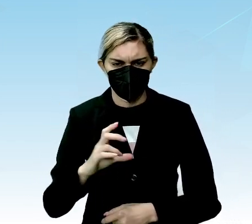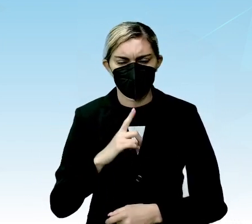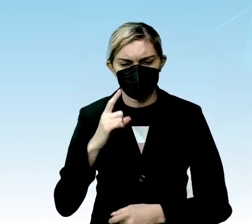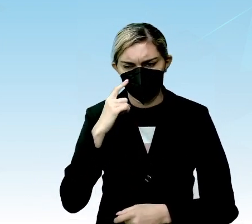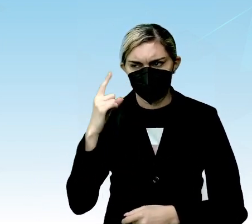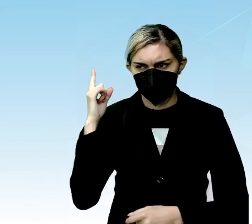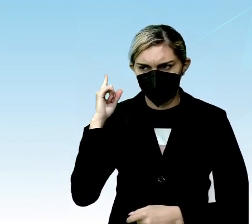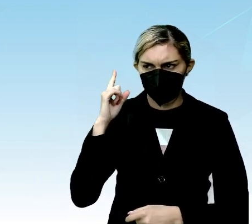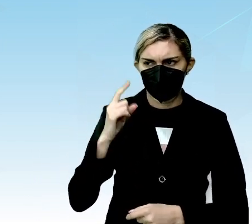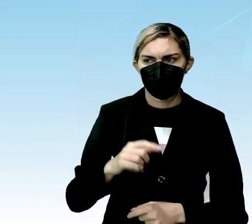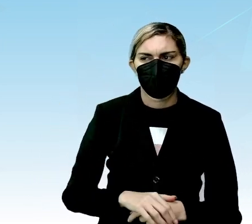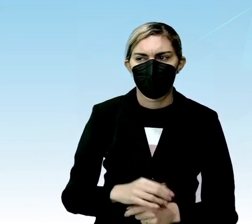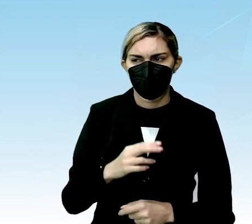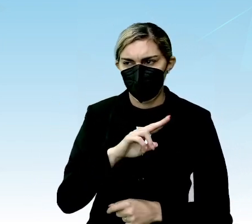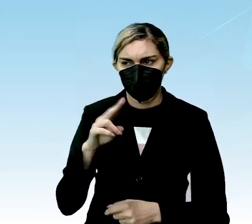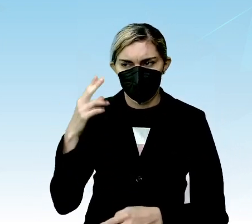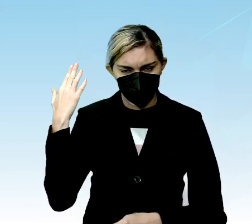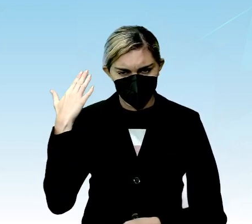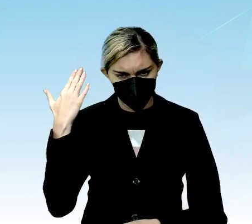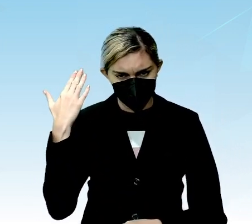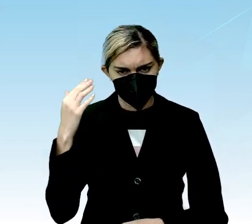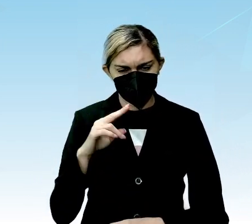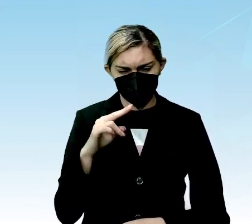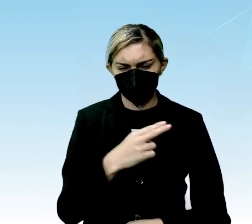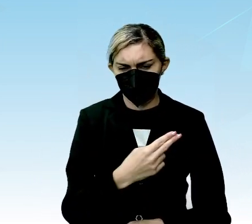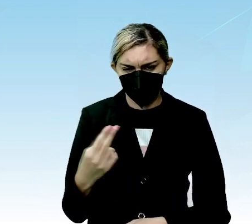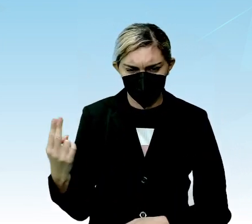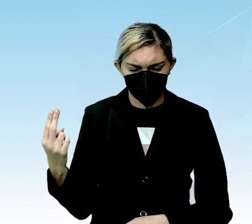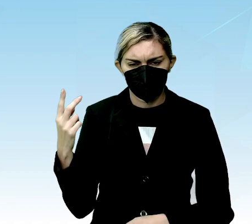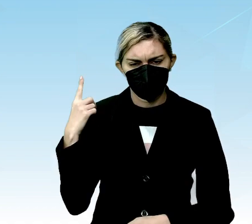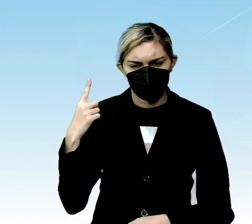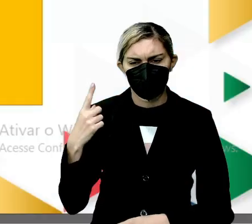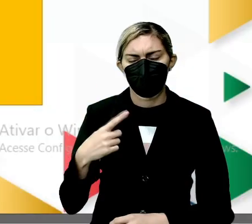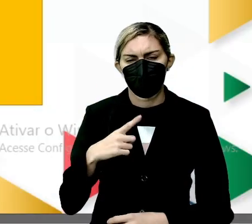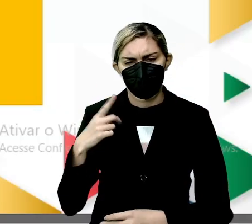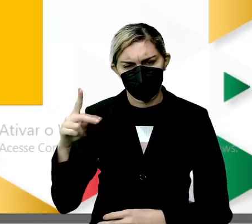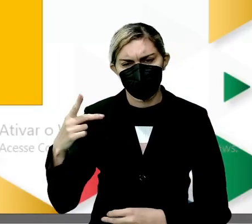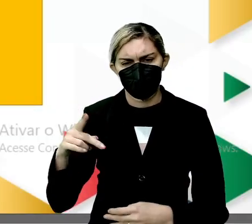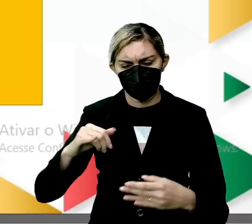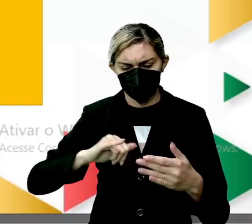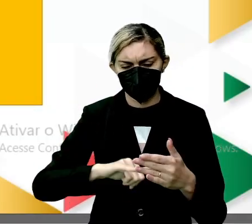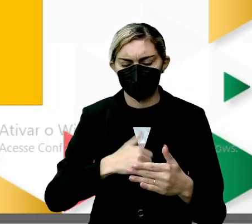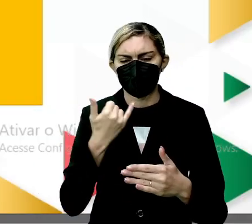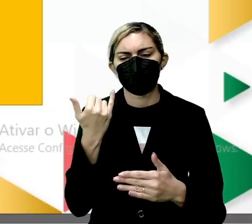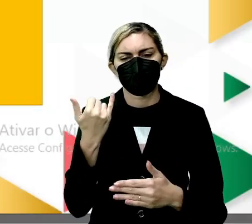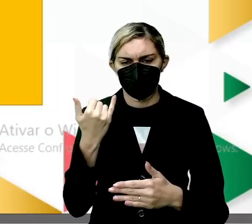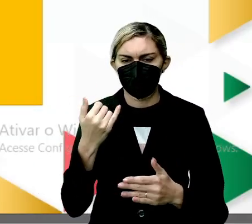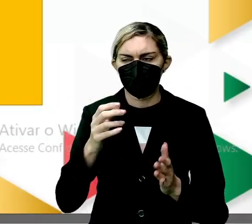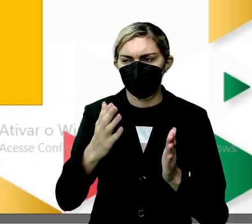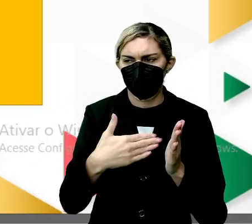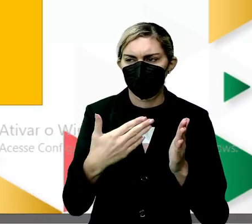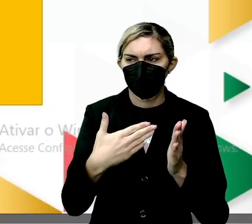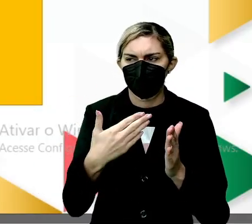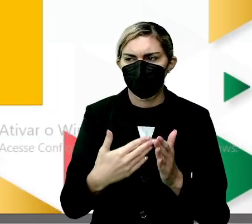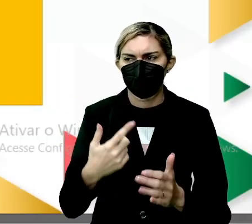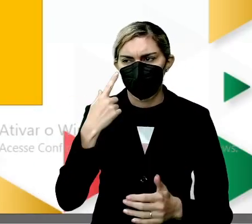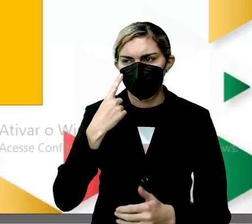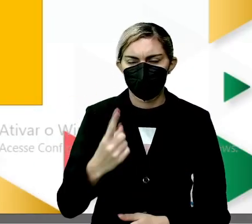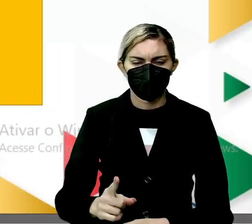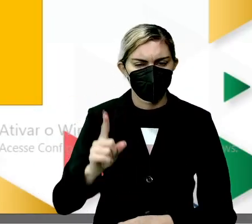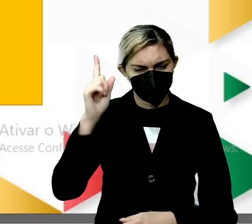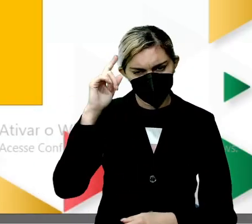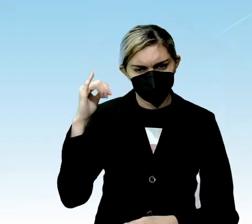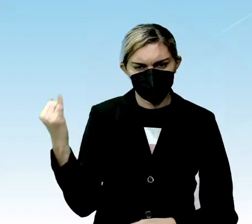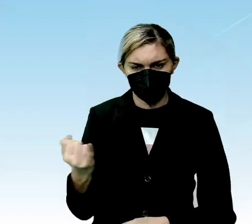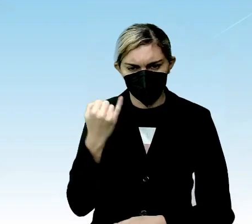Então, Hippolyte é seu nome, Allan Kardec é o seu pseudônimo, como ele assinava suas obras. Olha aí a importância de